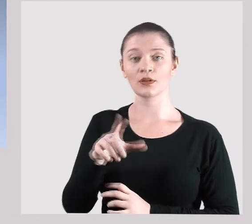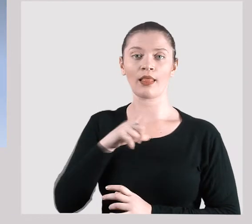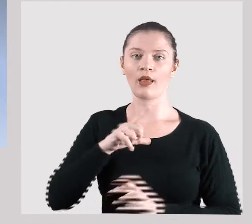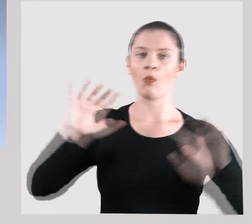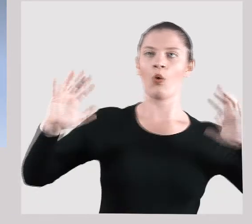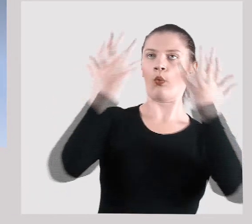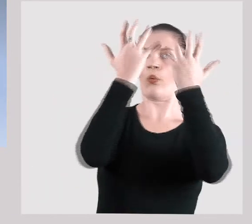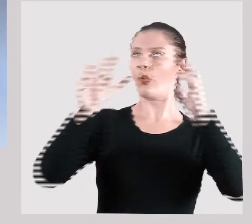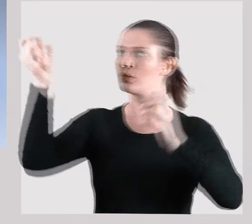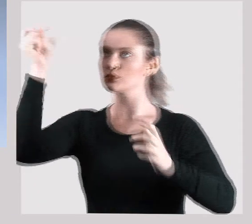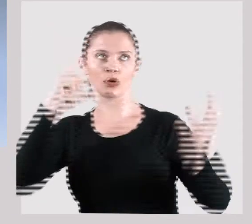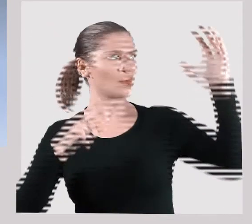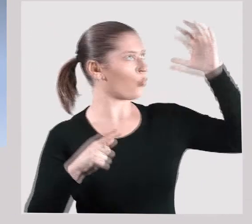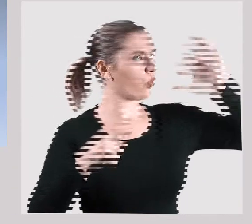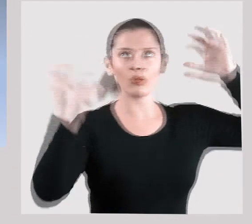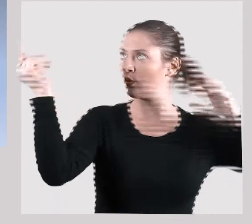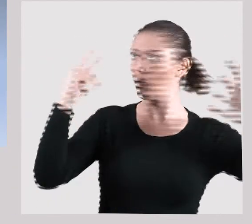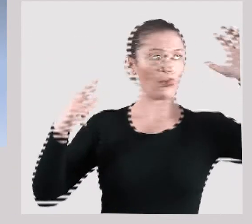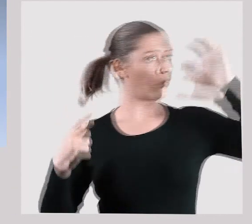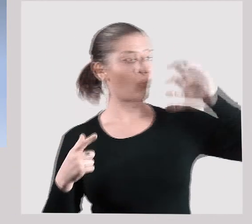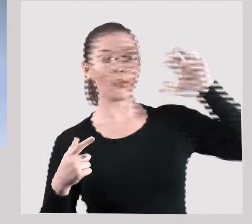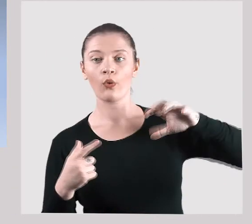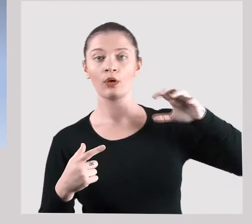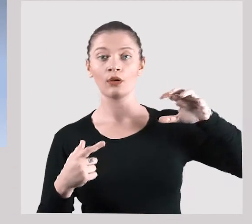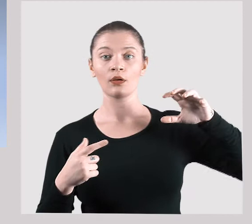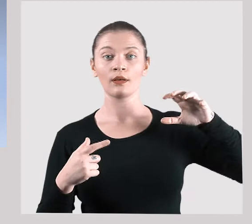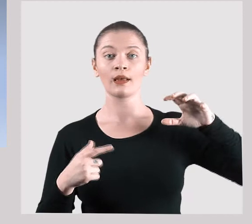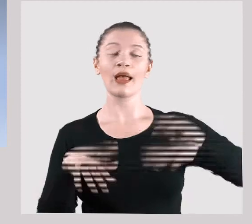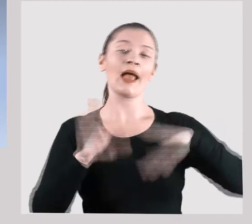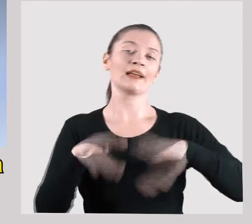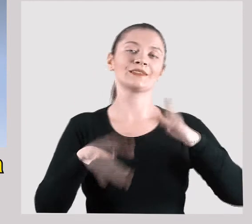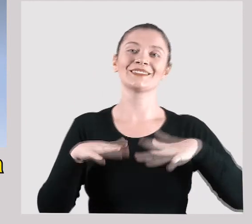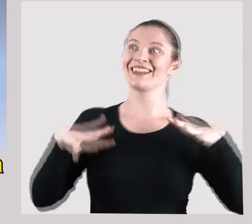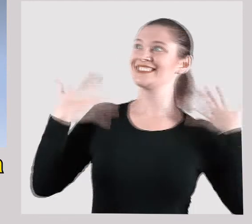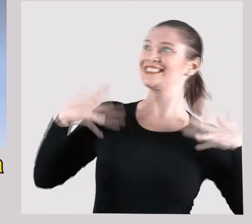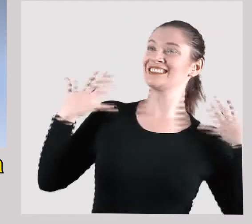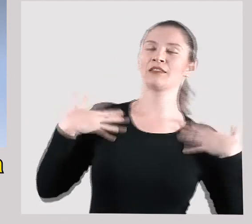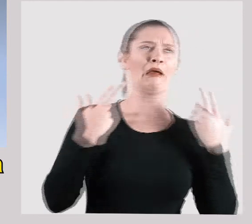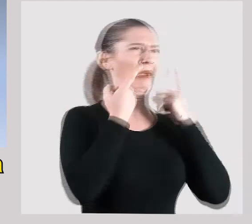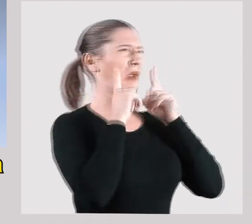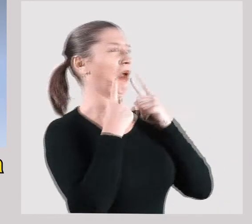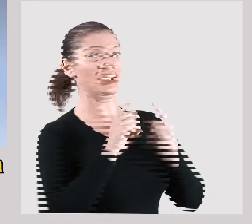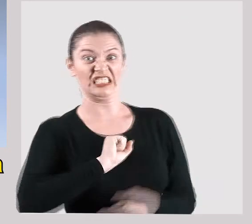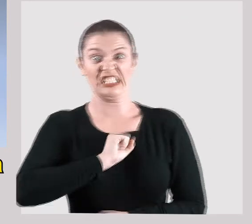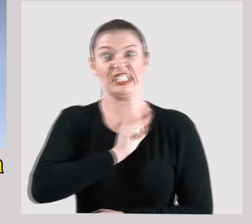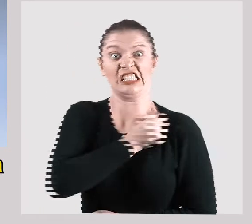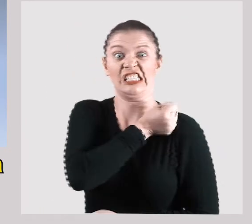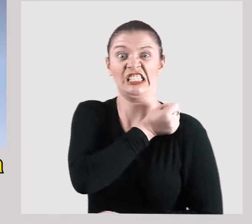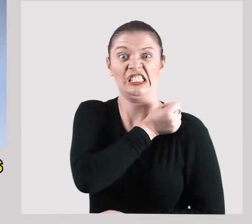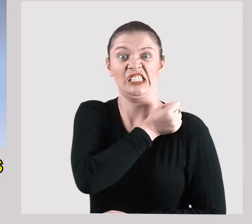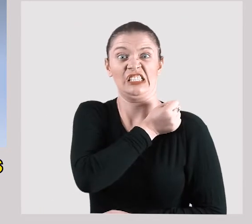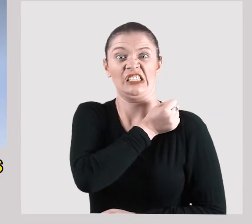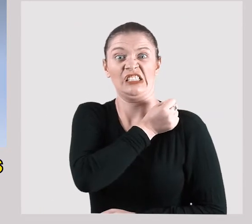tem sol, hora tá... Então, eles horas estão muito alegres, hora eles estão chorando no fim do mundo, hora eles estão com muita raiva, estão de